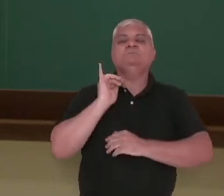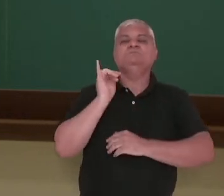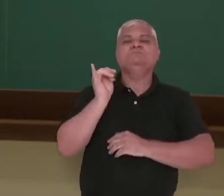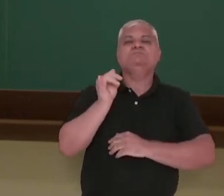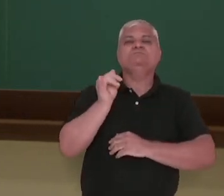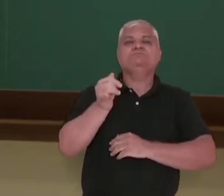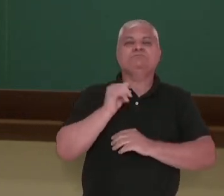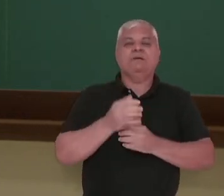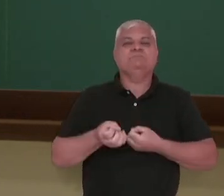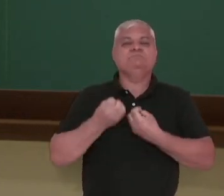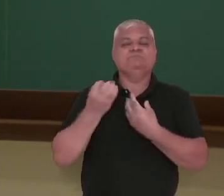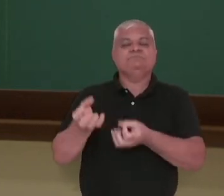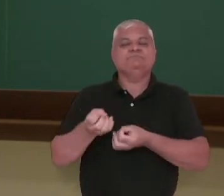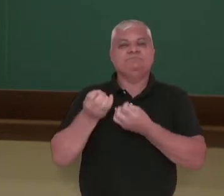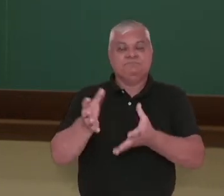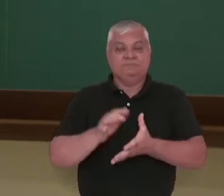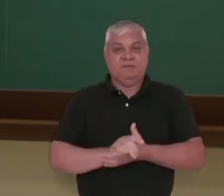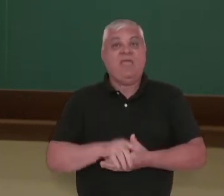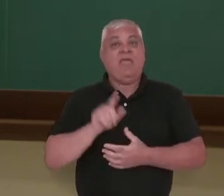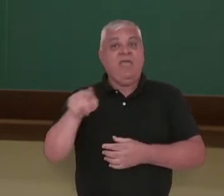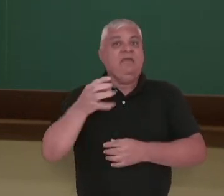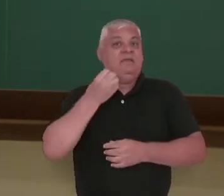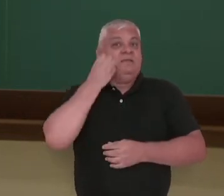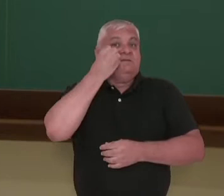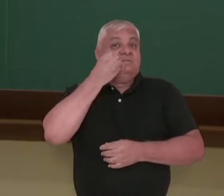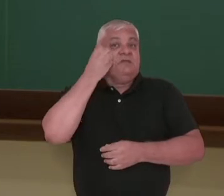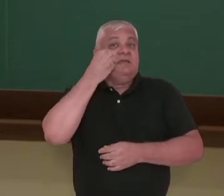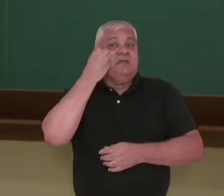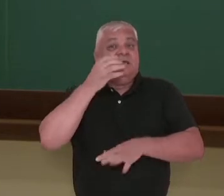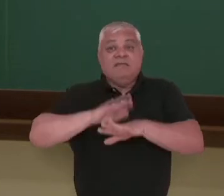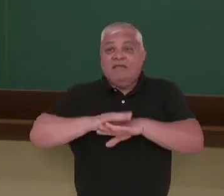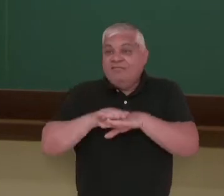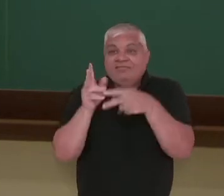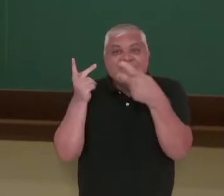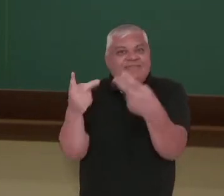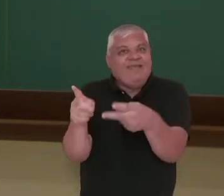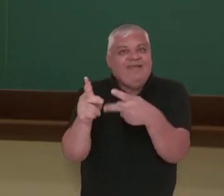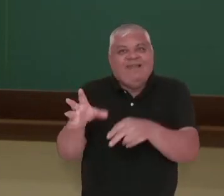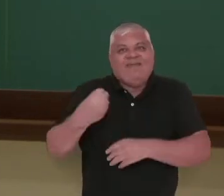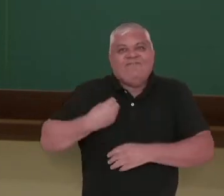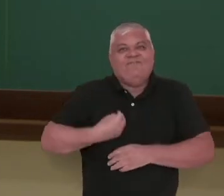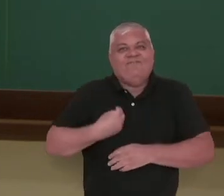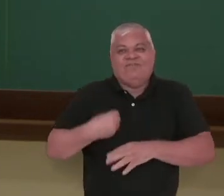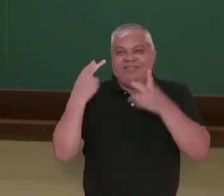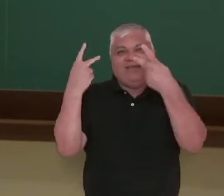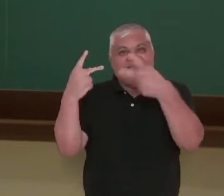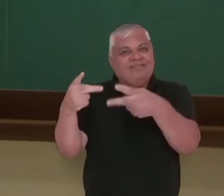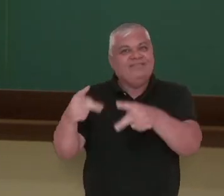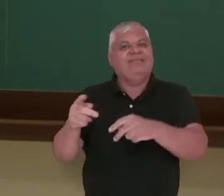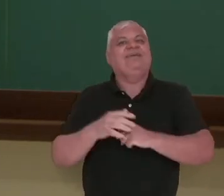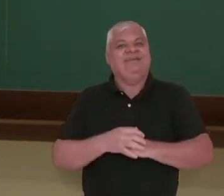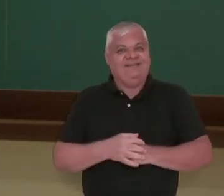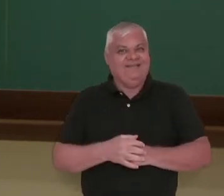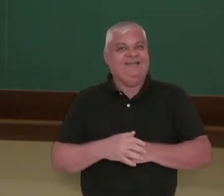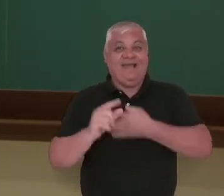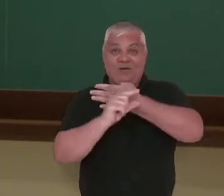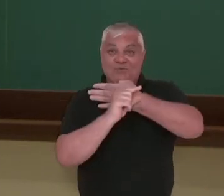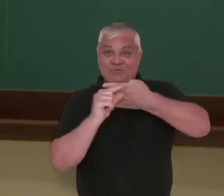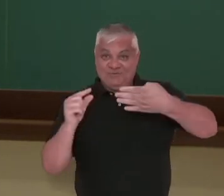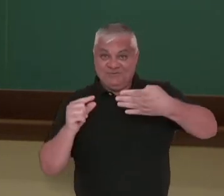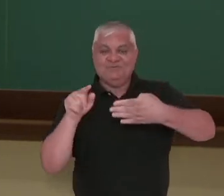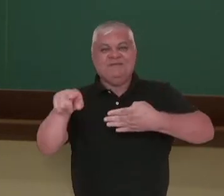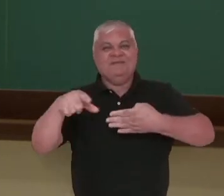num depoimento. E essa é uma experiência, obviamente, vivenciada, pelo autor do texto. Ele teve